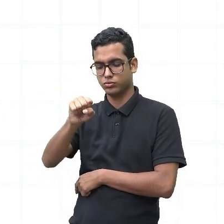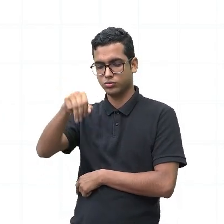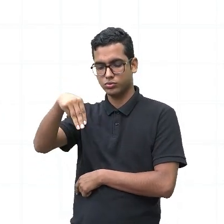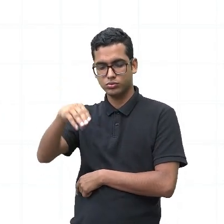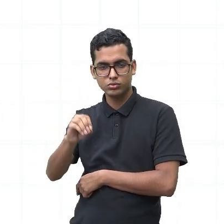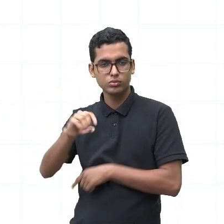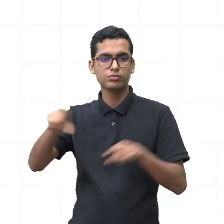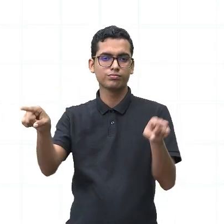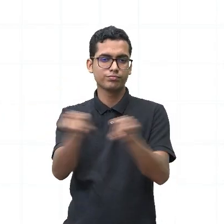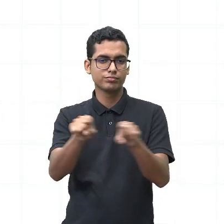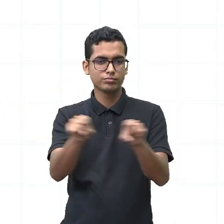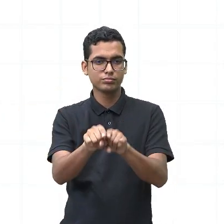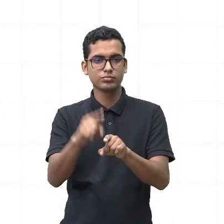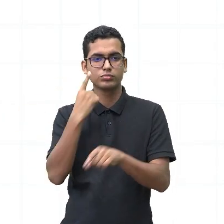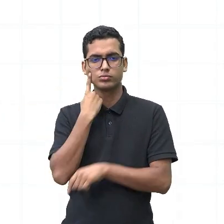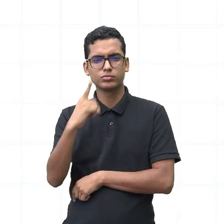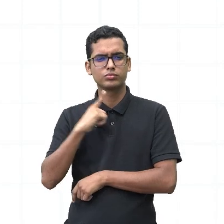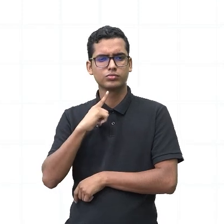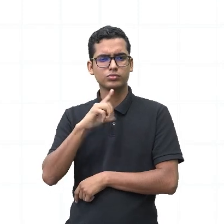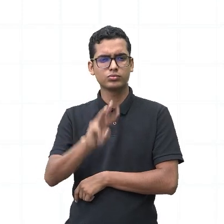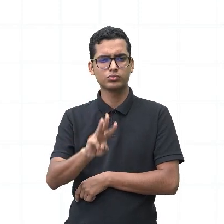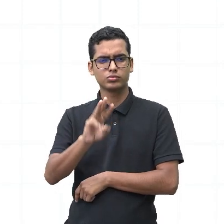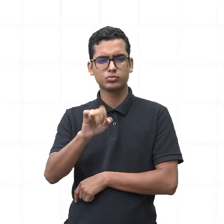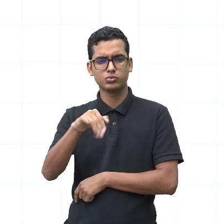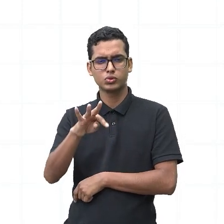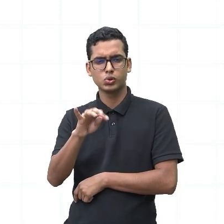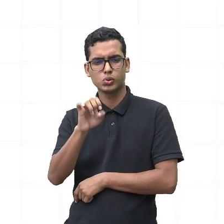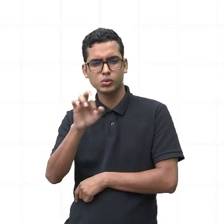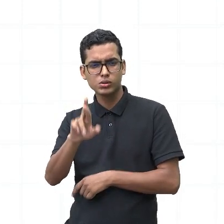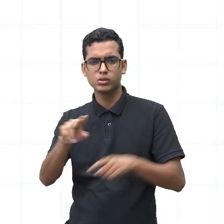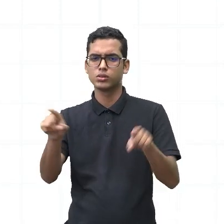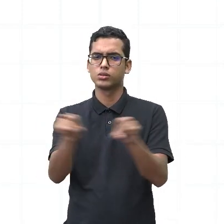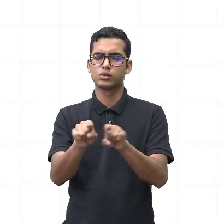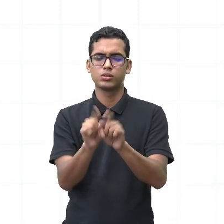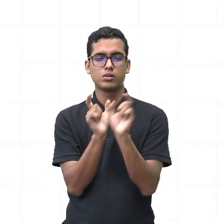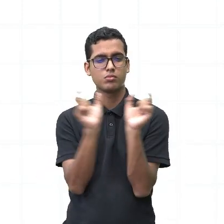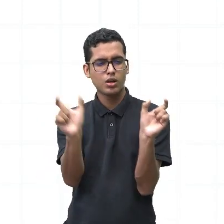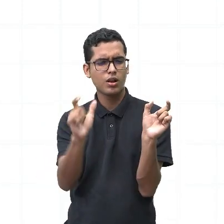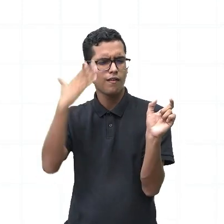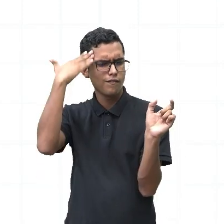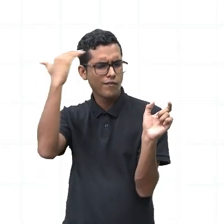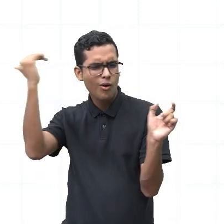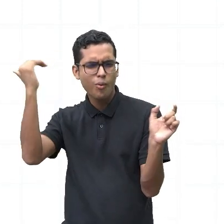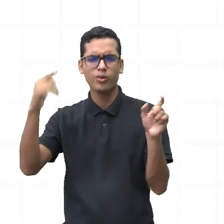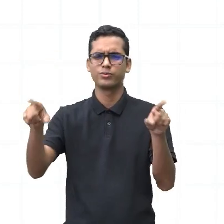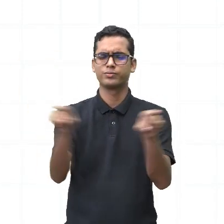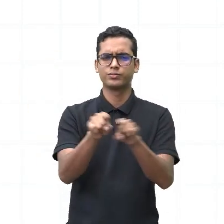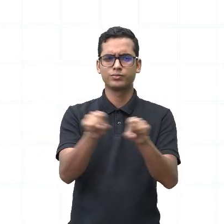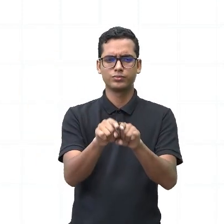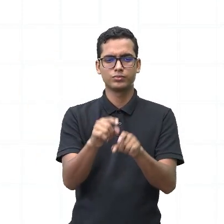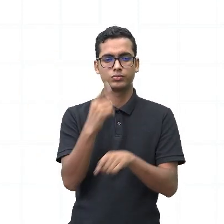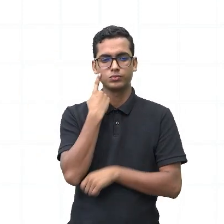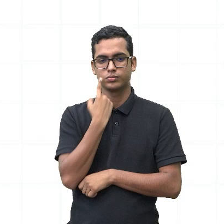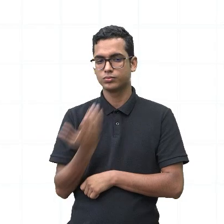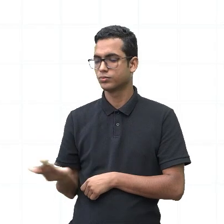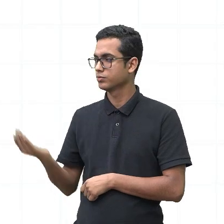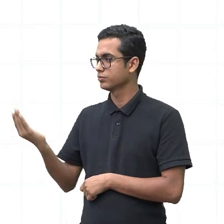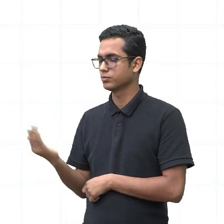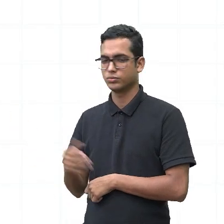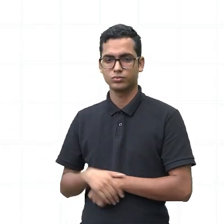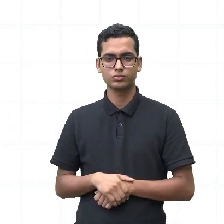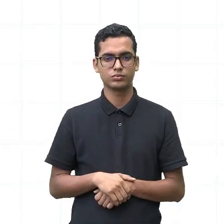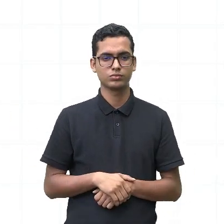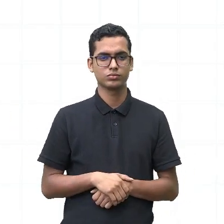raro, rainwater, ali a última palavra, né? É uma palavra bem conhecida também. Freeze, Então, relacionado